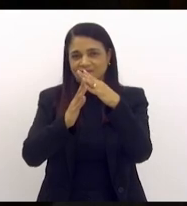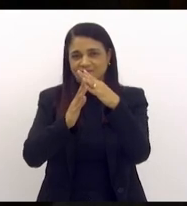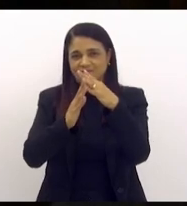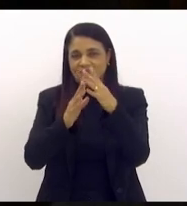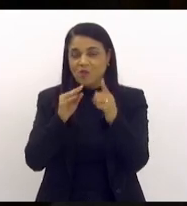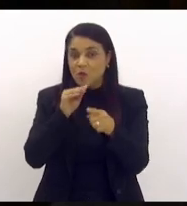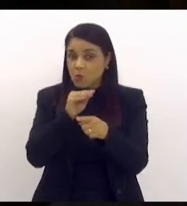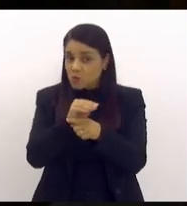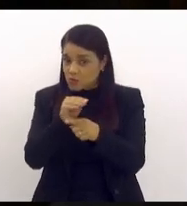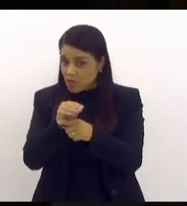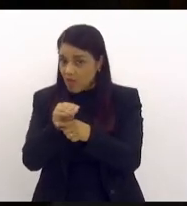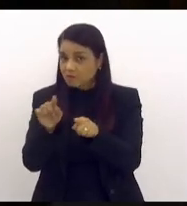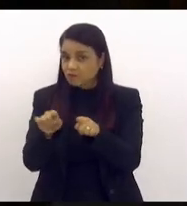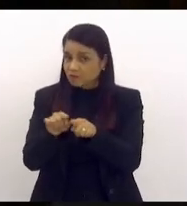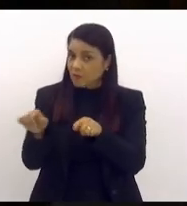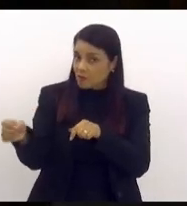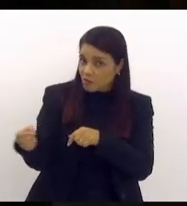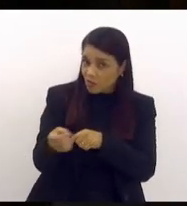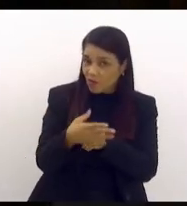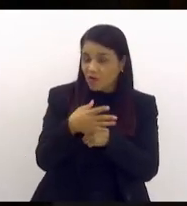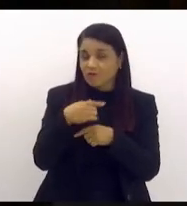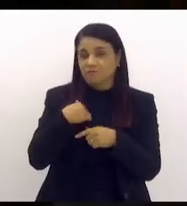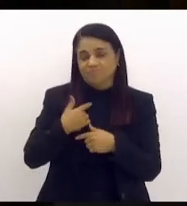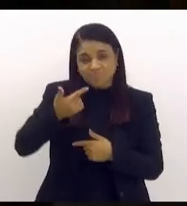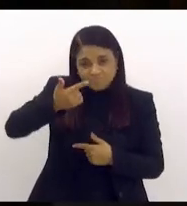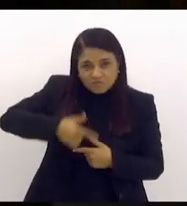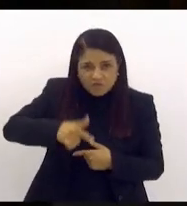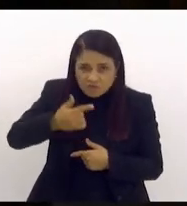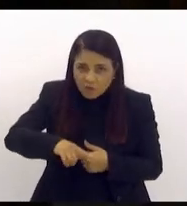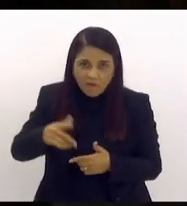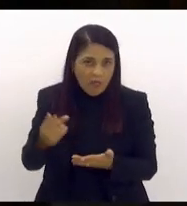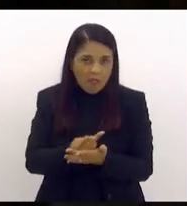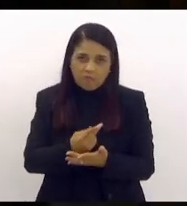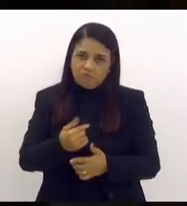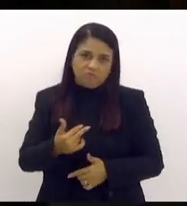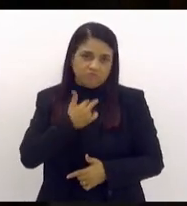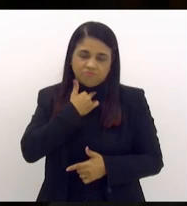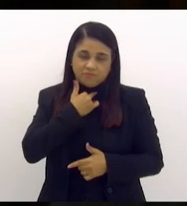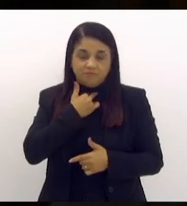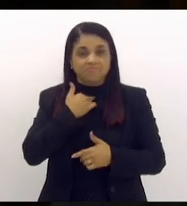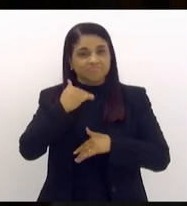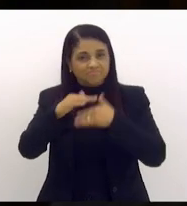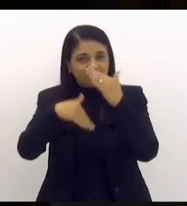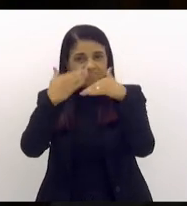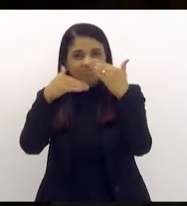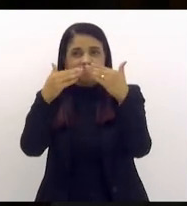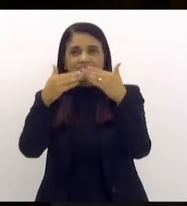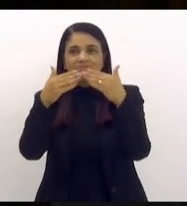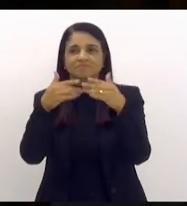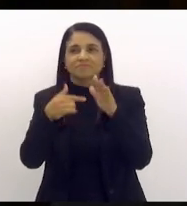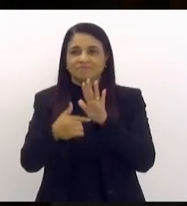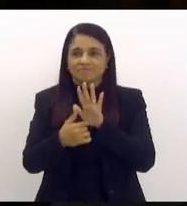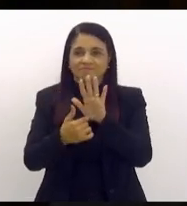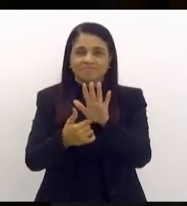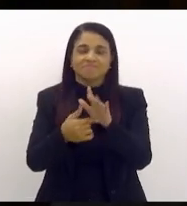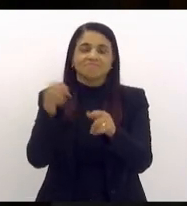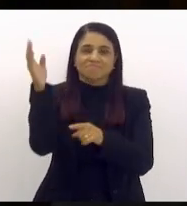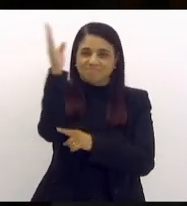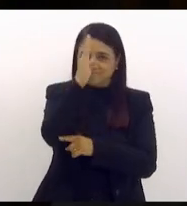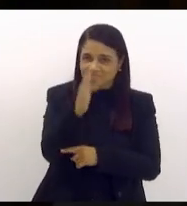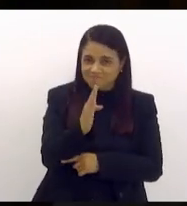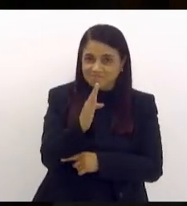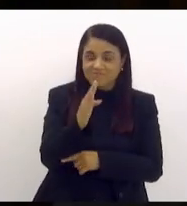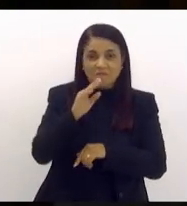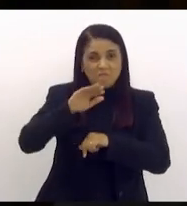cuidados também porque a gente não pode ficar repetindo erros vamos crescer e vamos aparecer novamente no cenário internacional